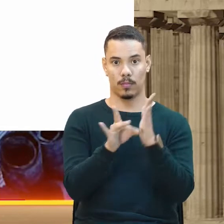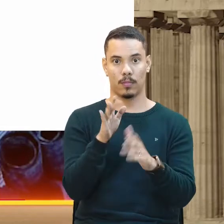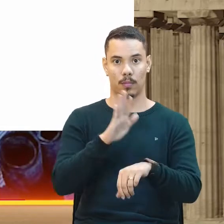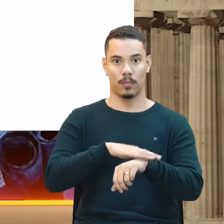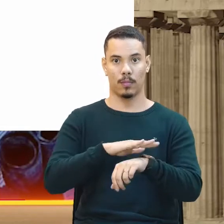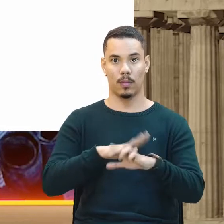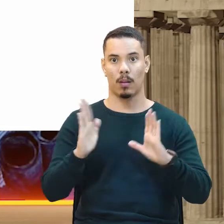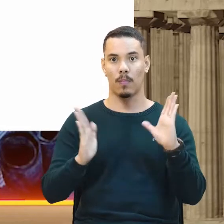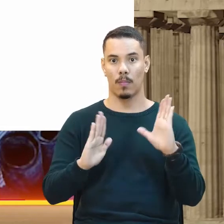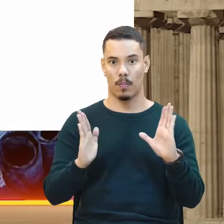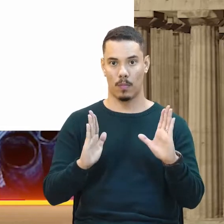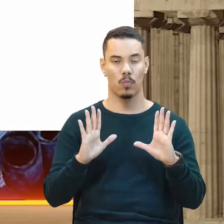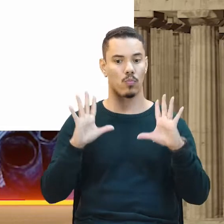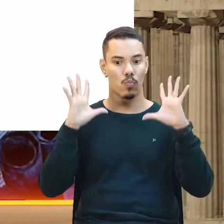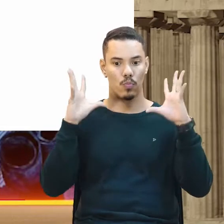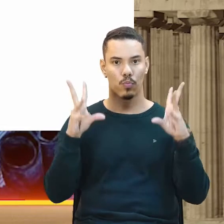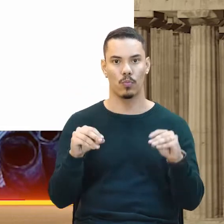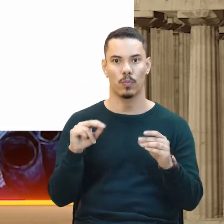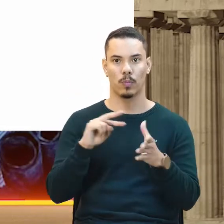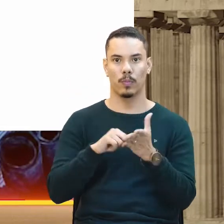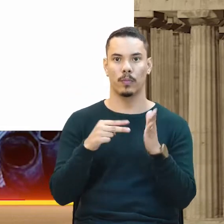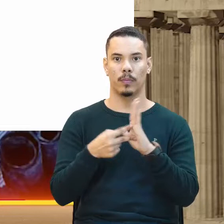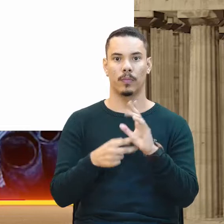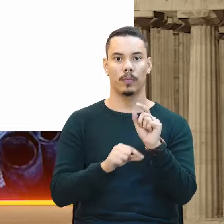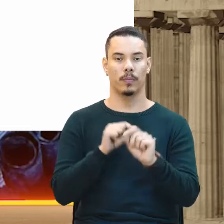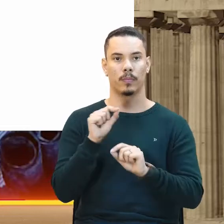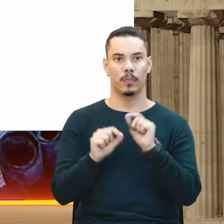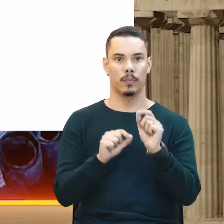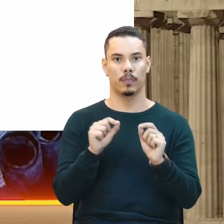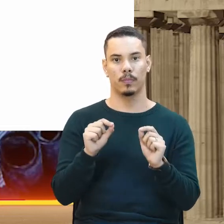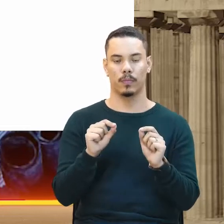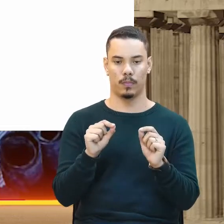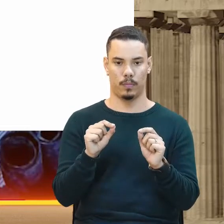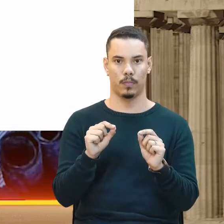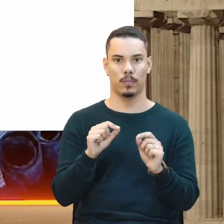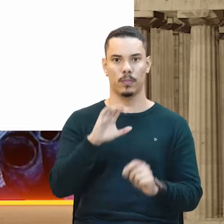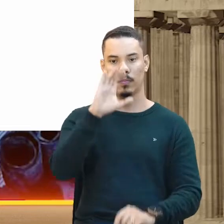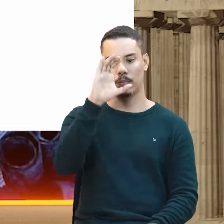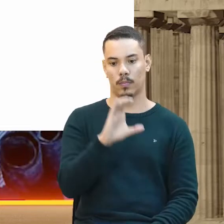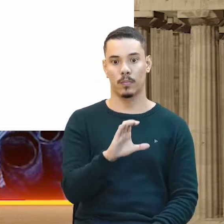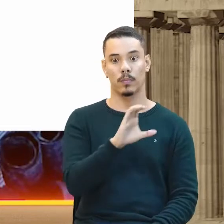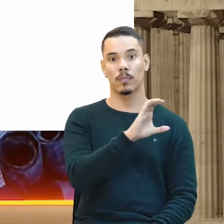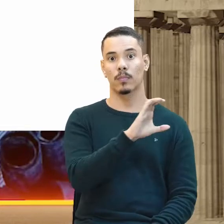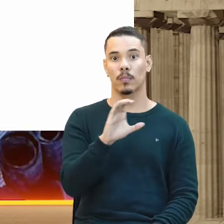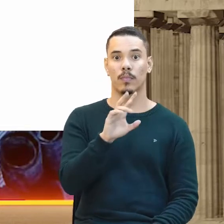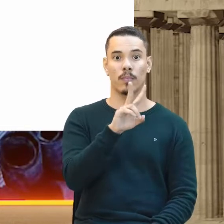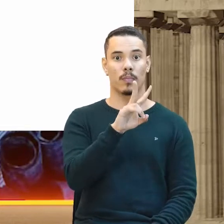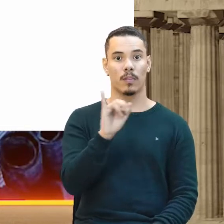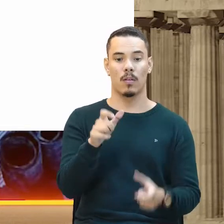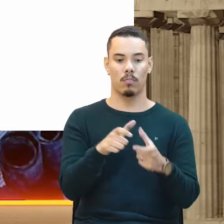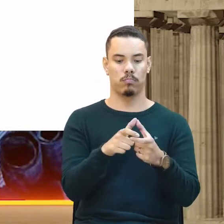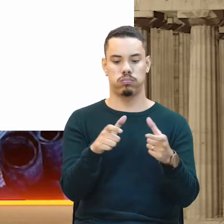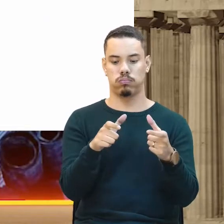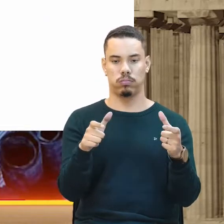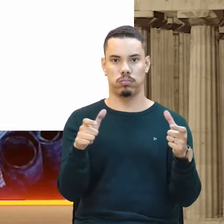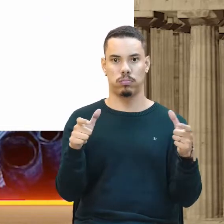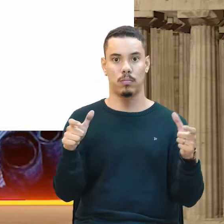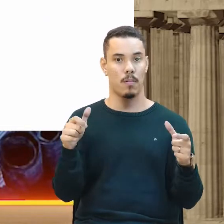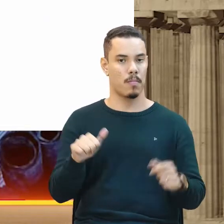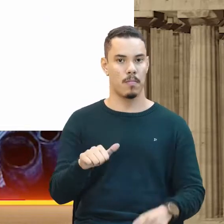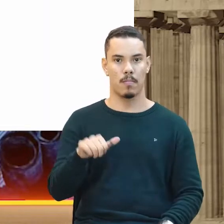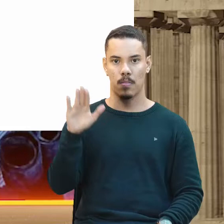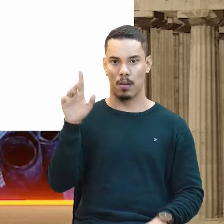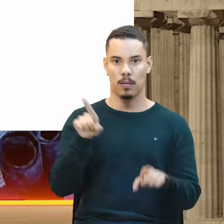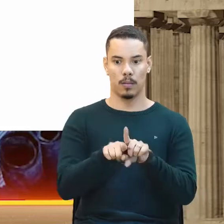E tudo isso faz com que o cristianismo ele vai crescendo ainda mais.